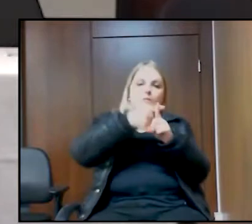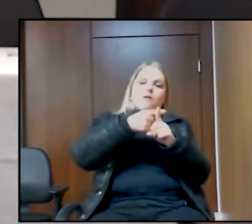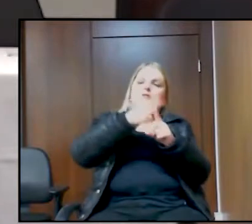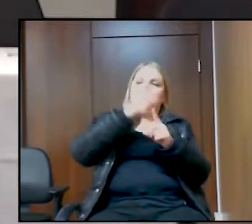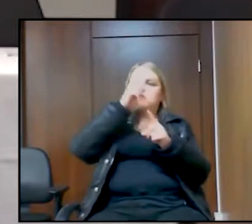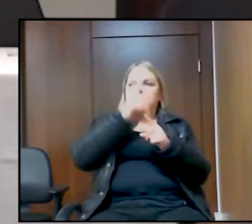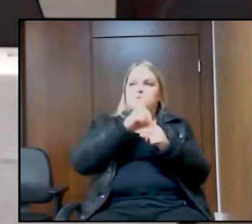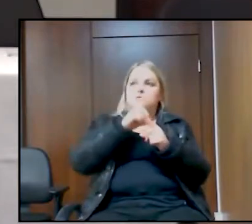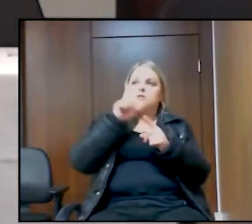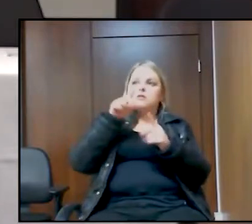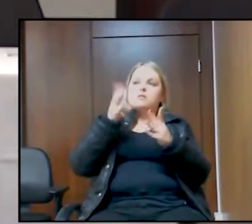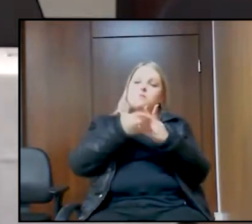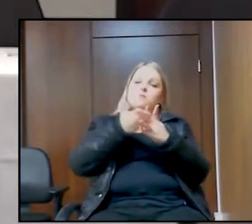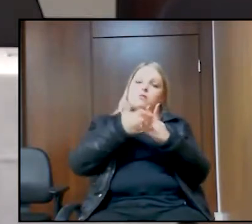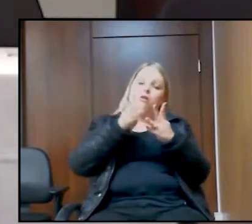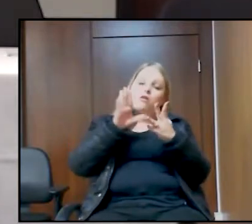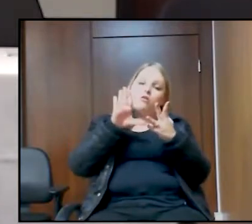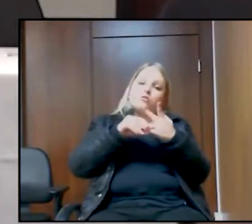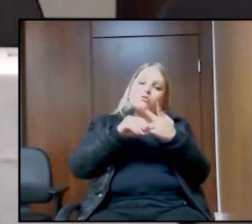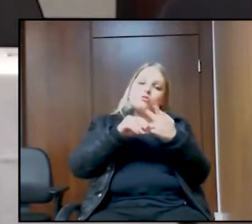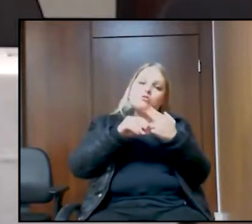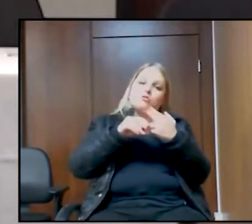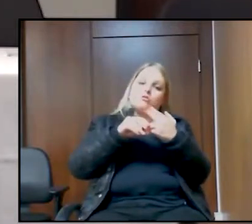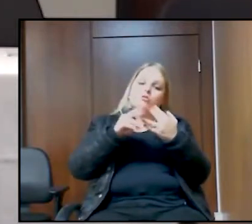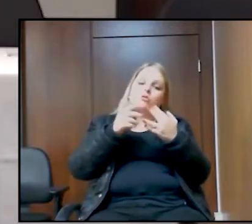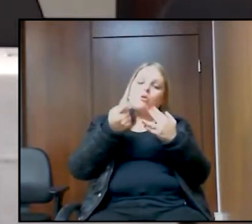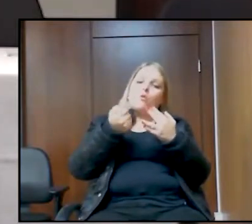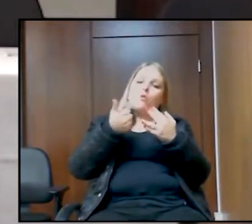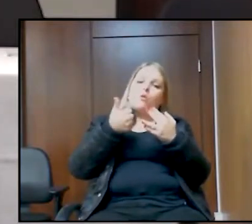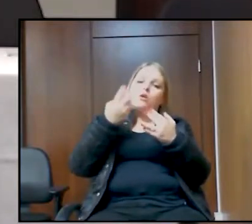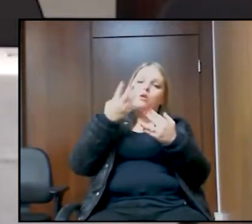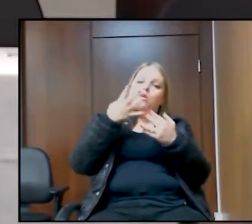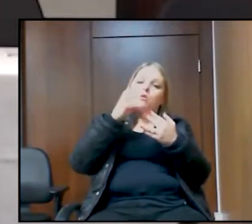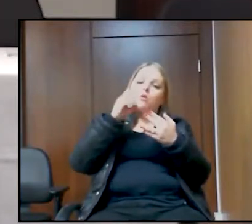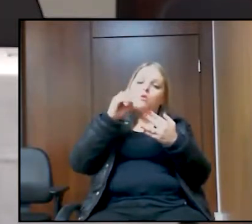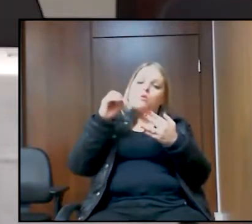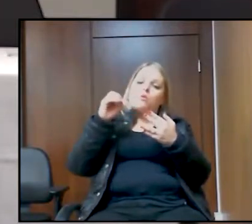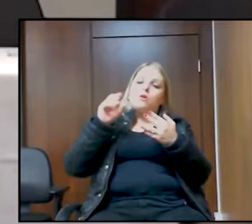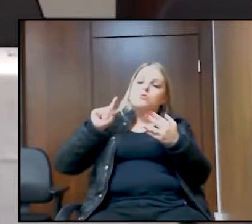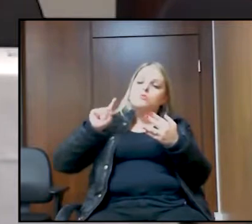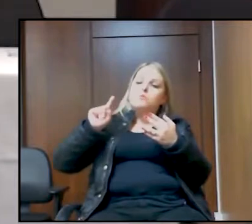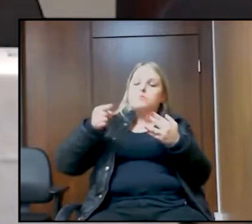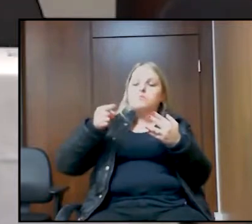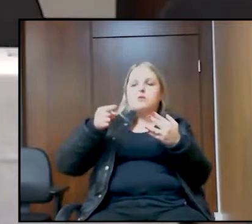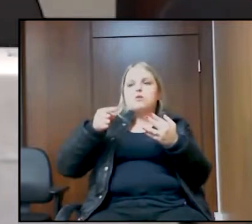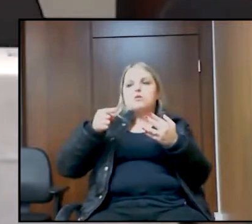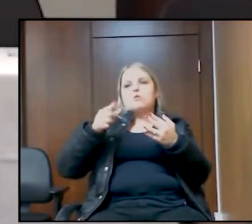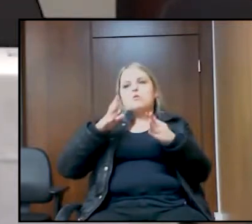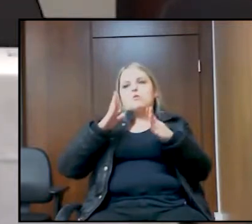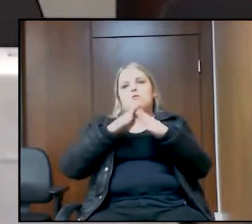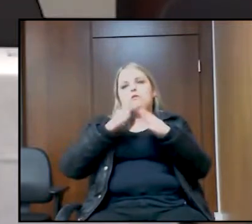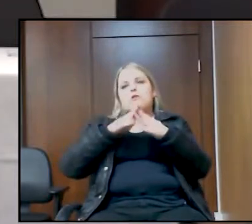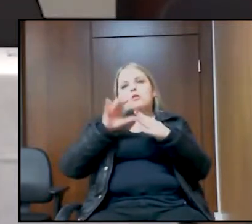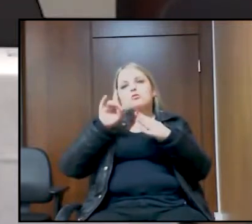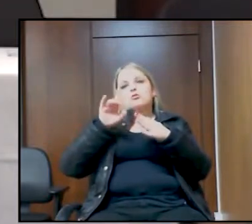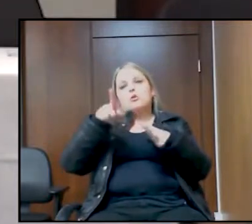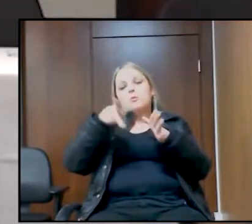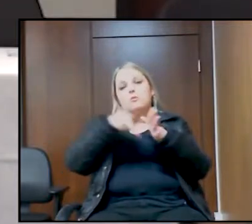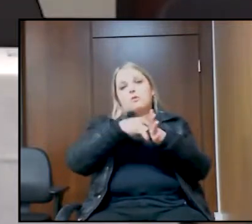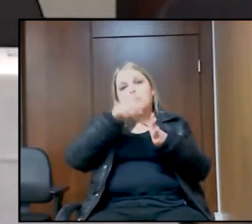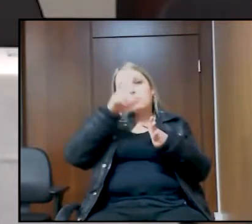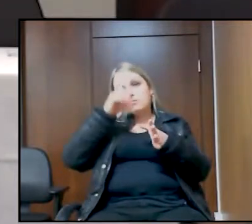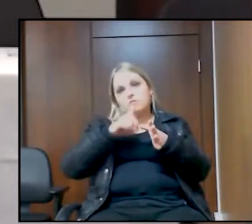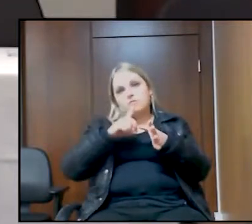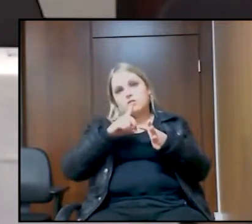Vamos chutar metade, nós teríamos quase 400 mil unidades habitacionais só para esse público, né?